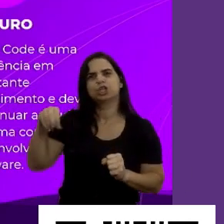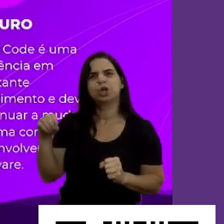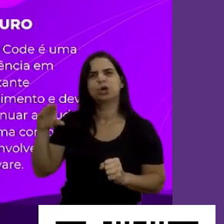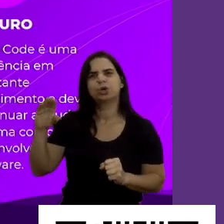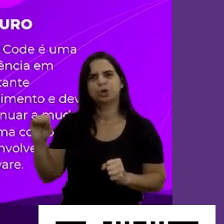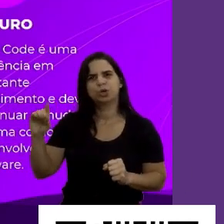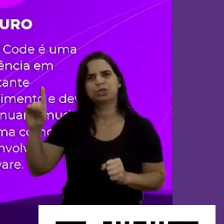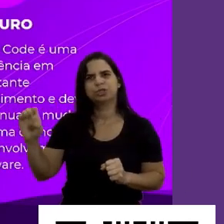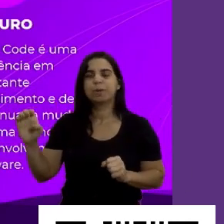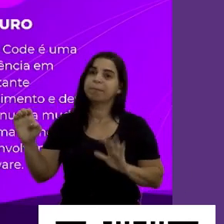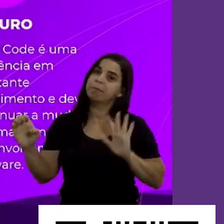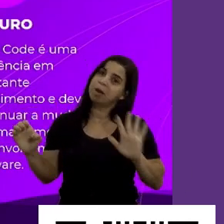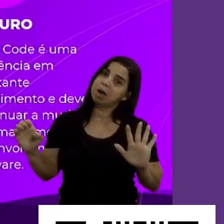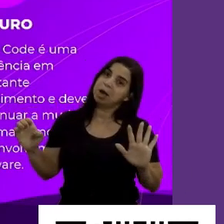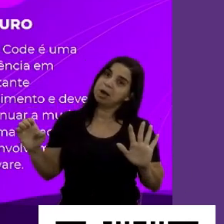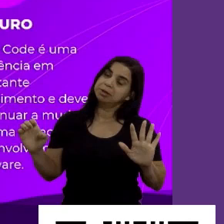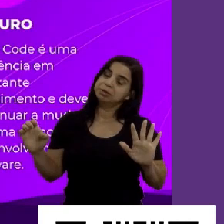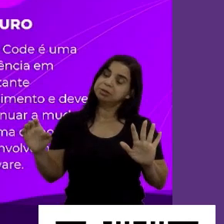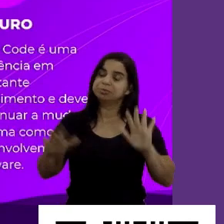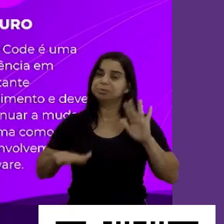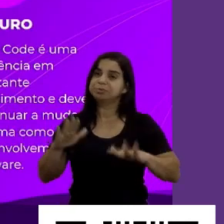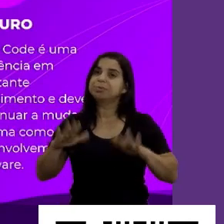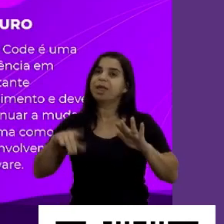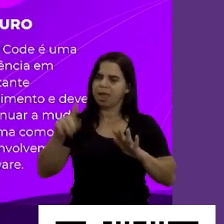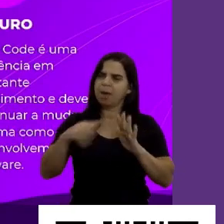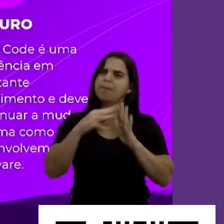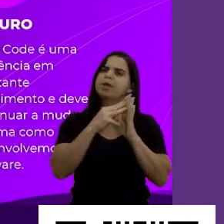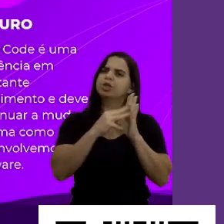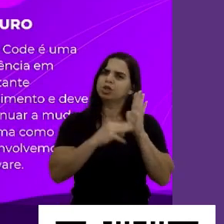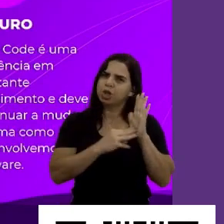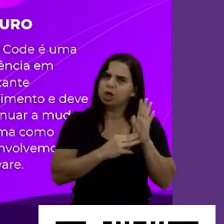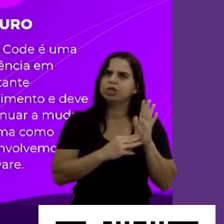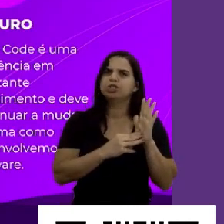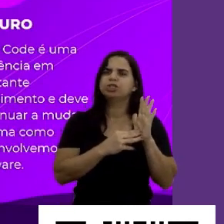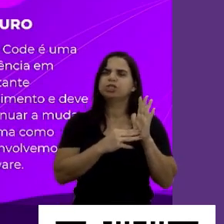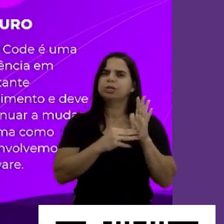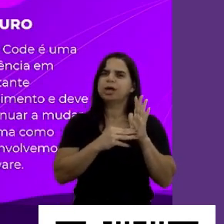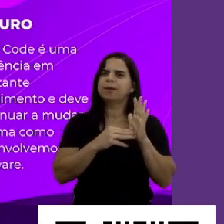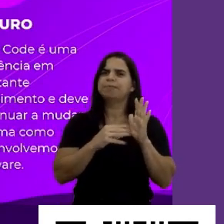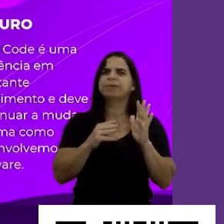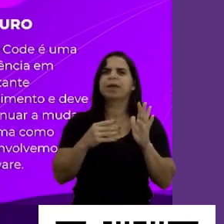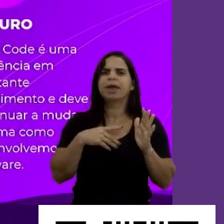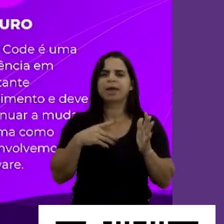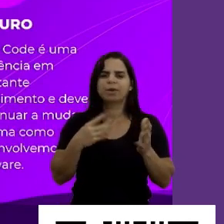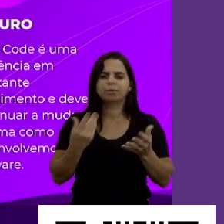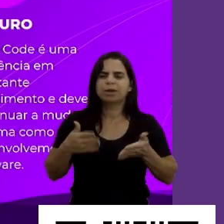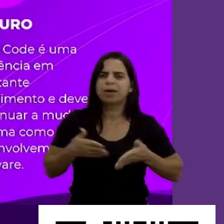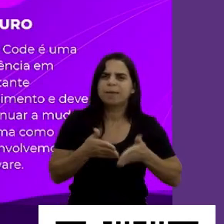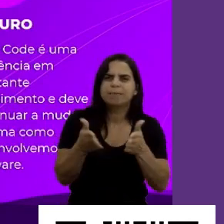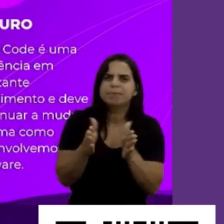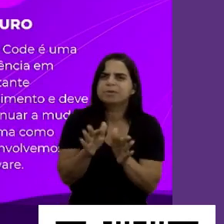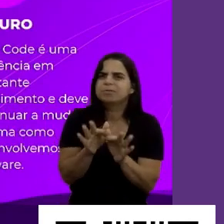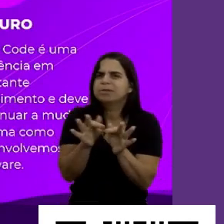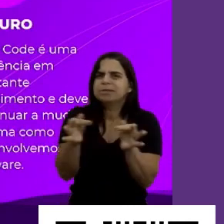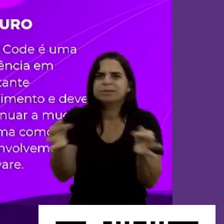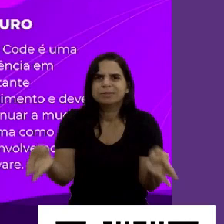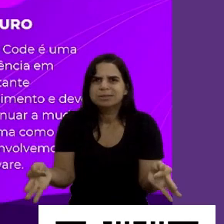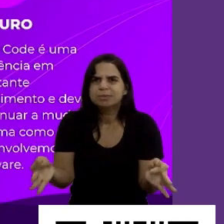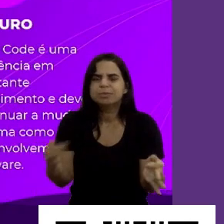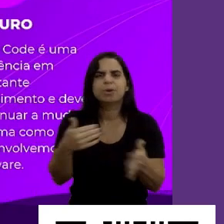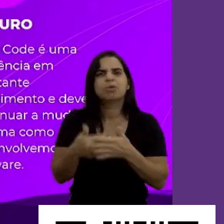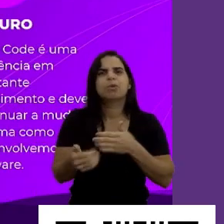sim uma uma metodologia uma abordagem muito mais simples e acessível para qualquer pessoa que